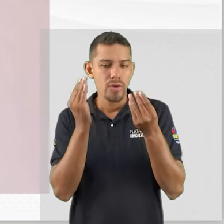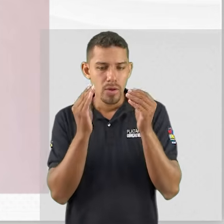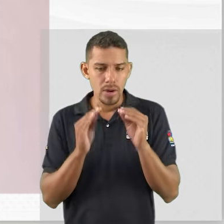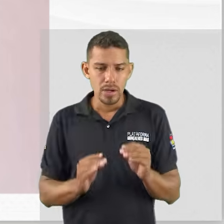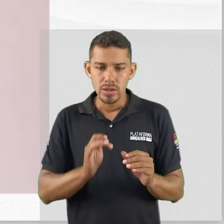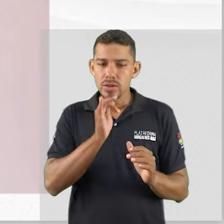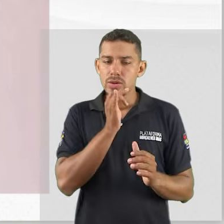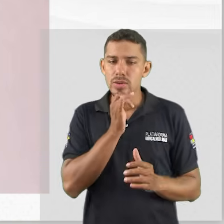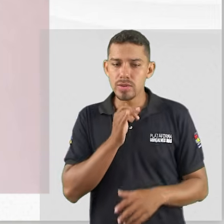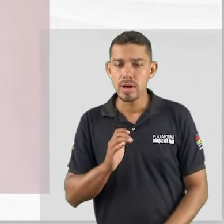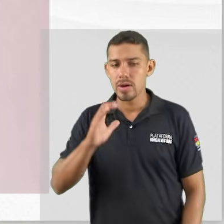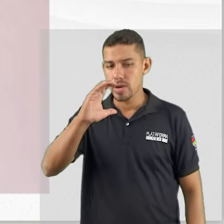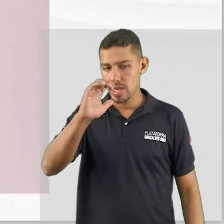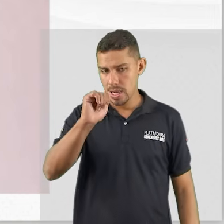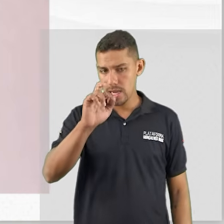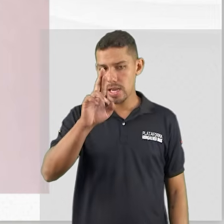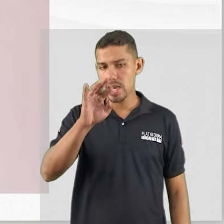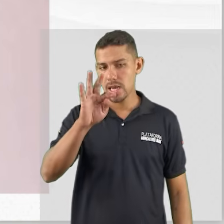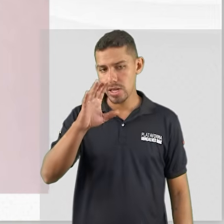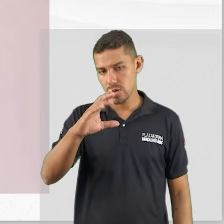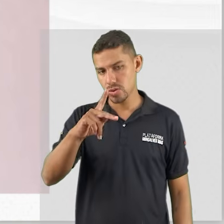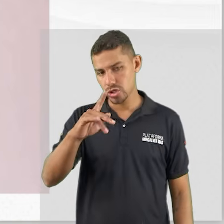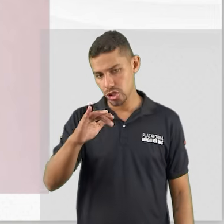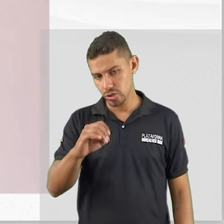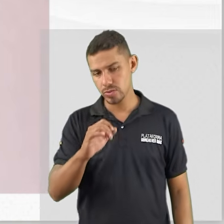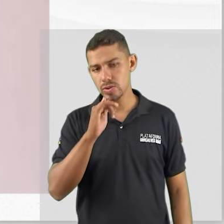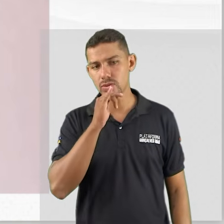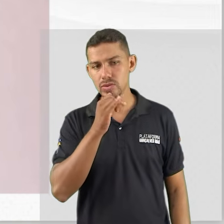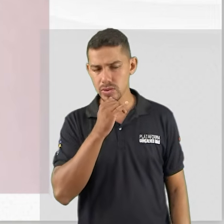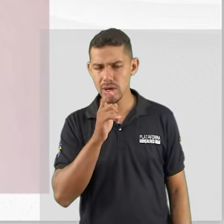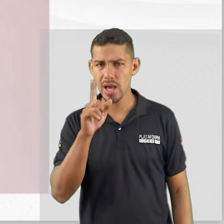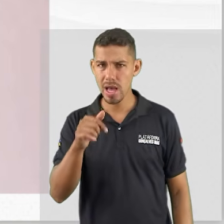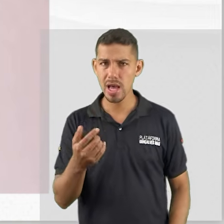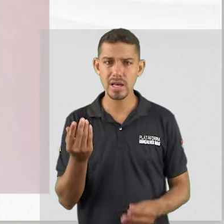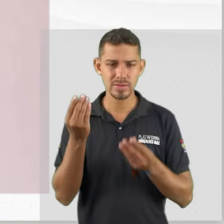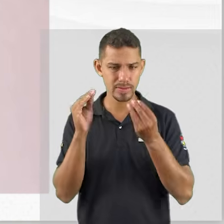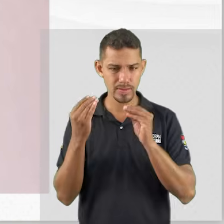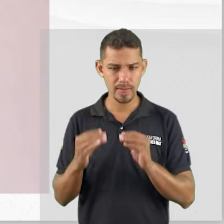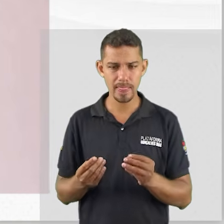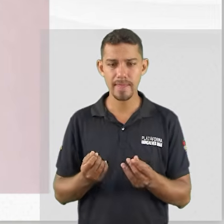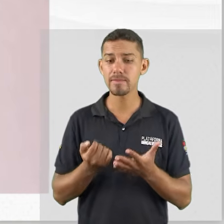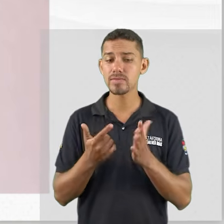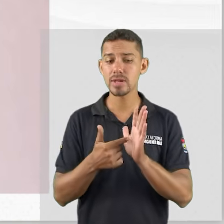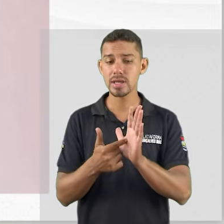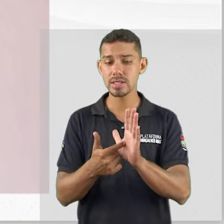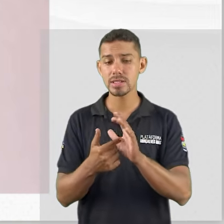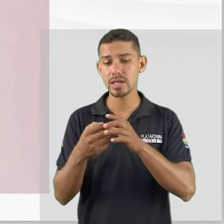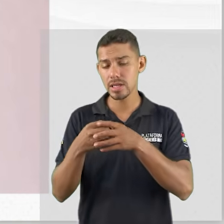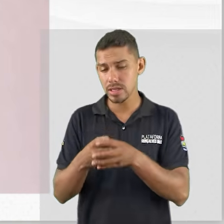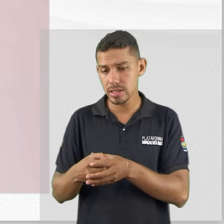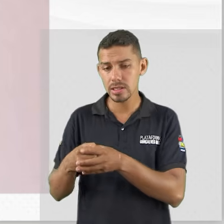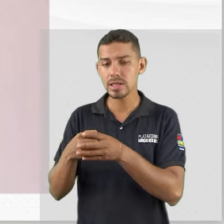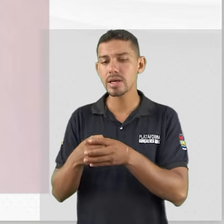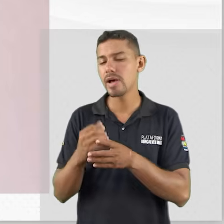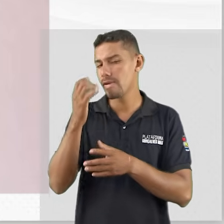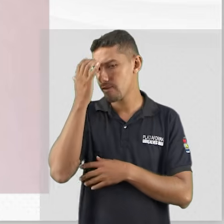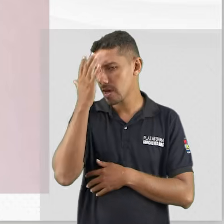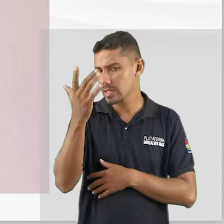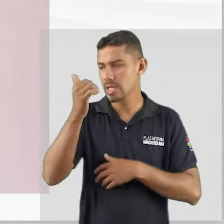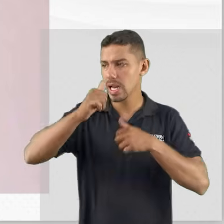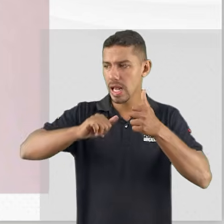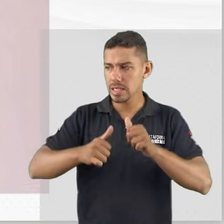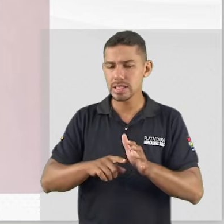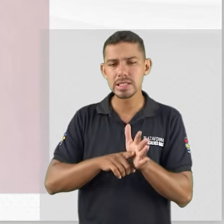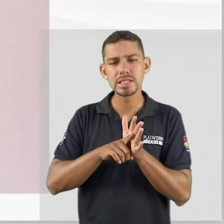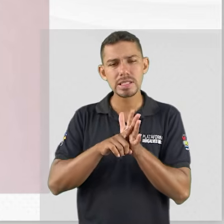Então, esse cariótipo, ele é uma organização desses cromossomos que estão espalhados dentro da nossa célula, para que facilite a análise, para